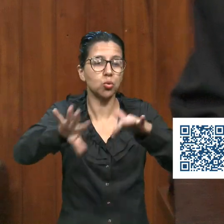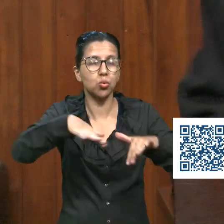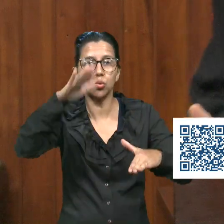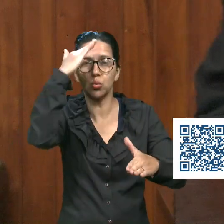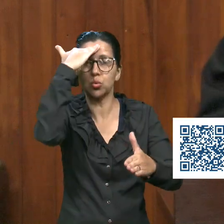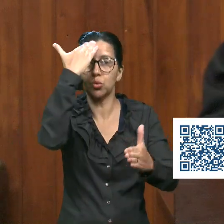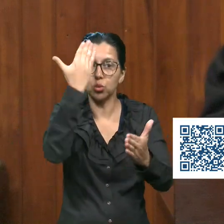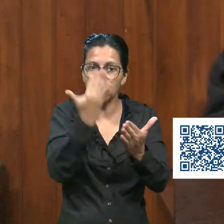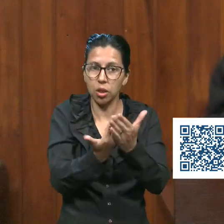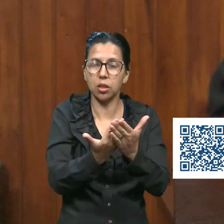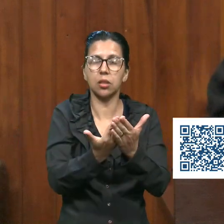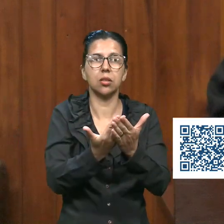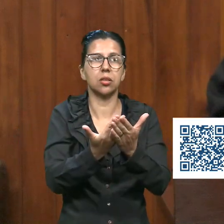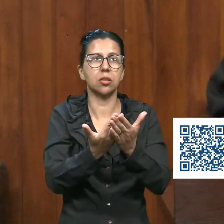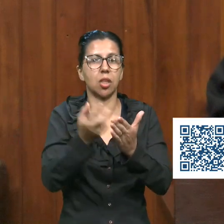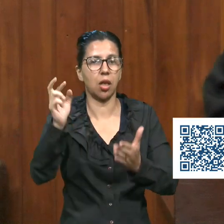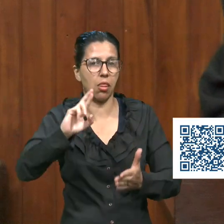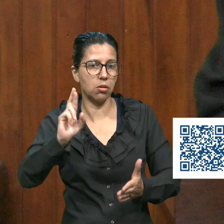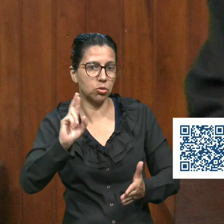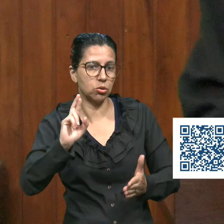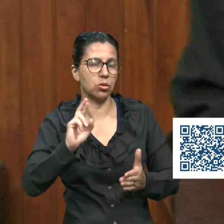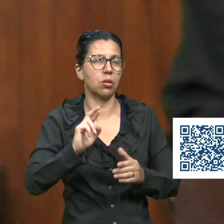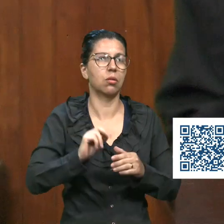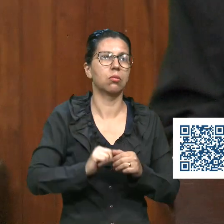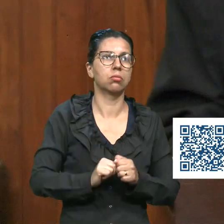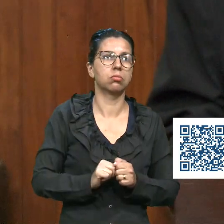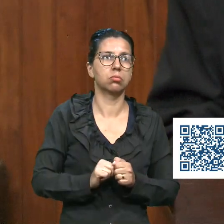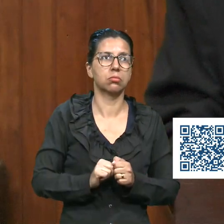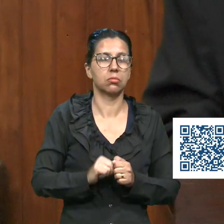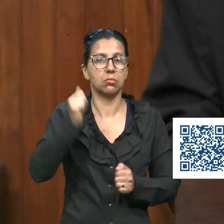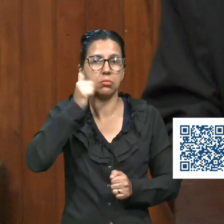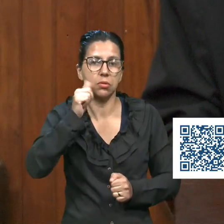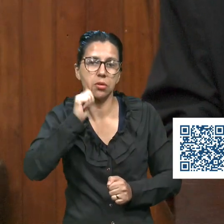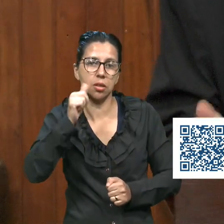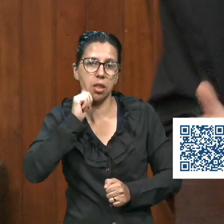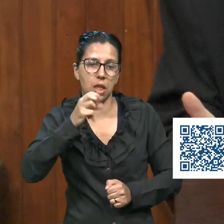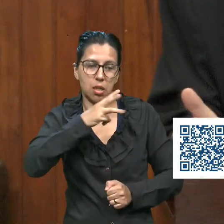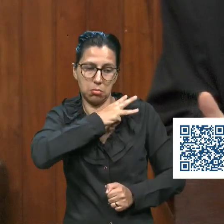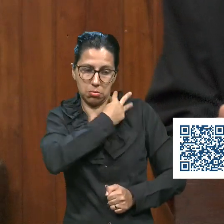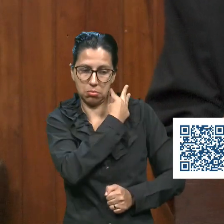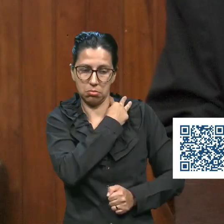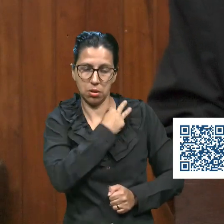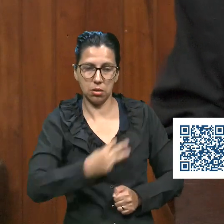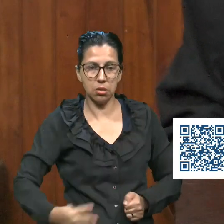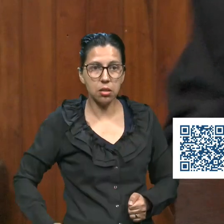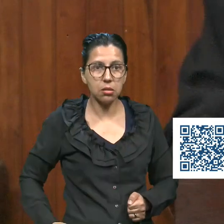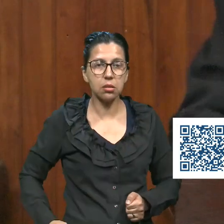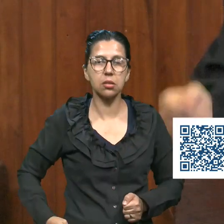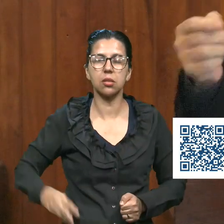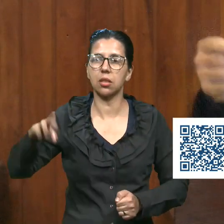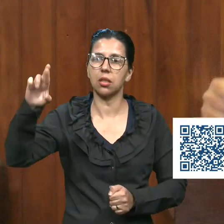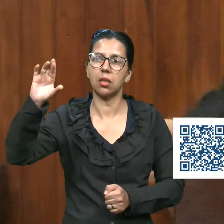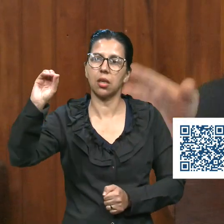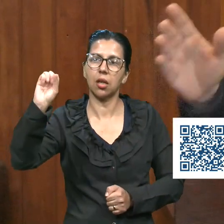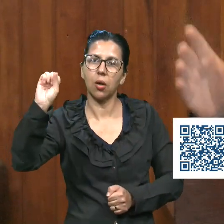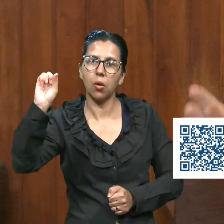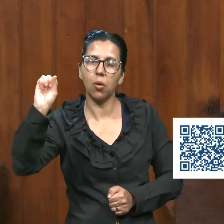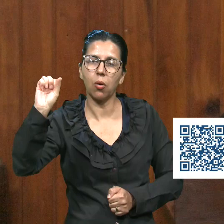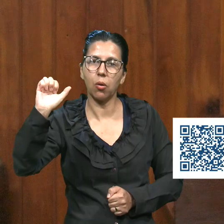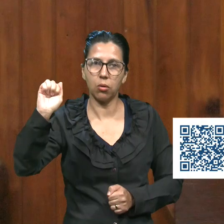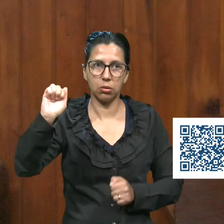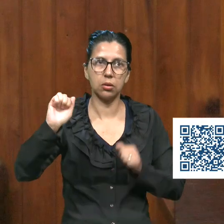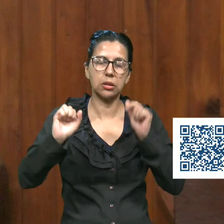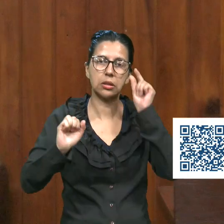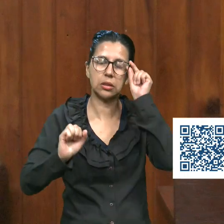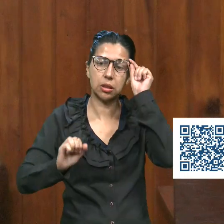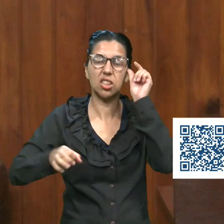sociedade brasileira. Essa ação da ministra Rosa Weber, então presidente do Supremo Tribunal Federal, no seu último ato